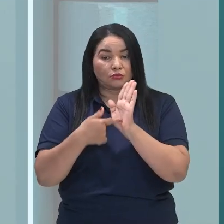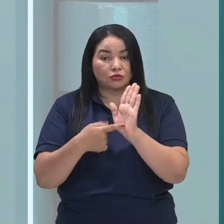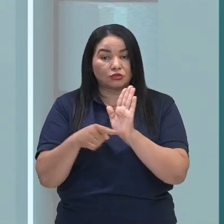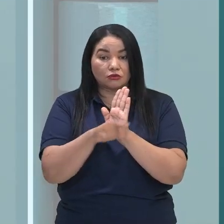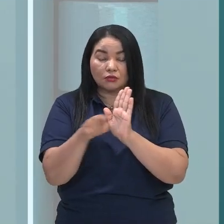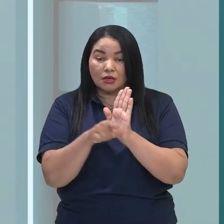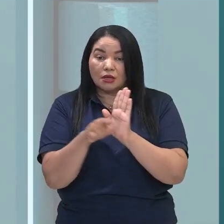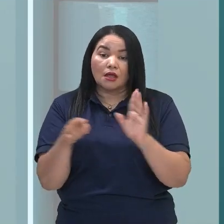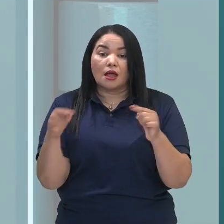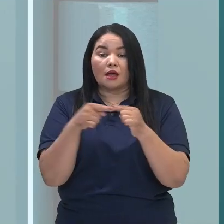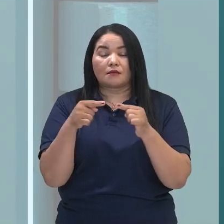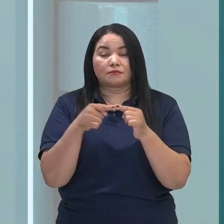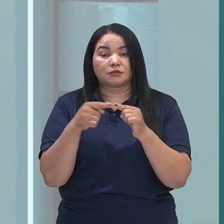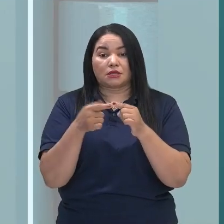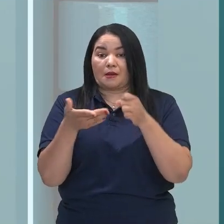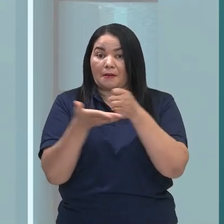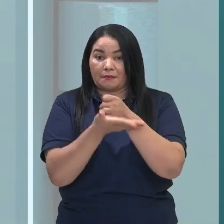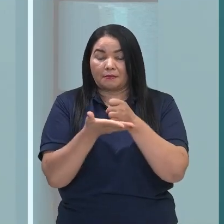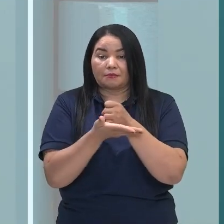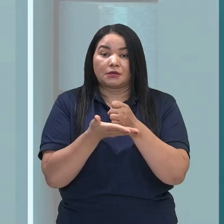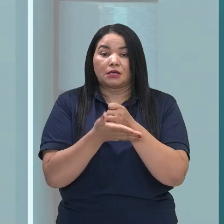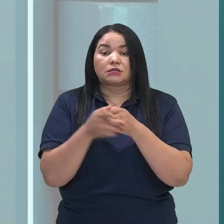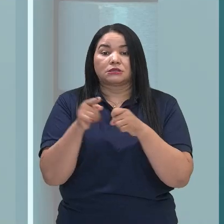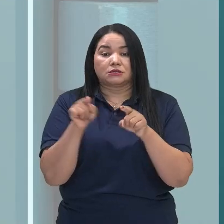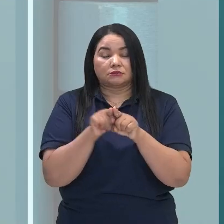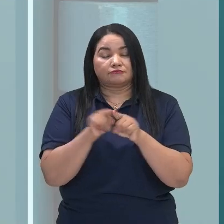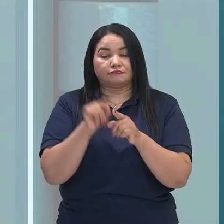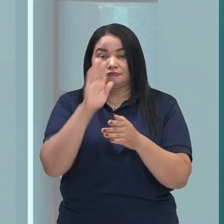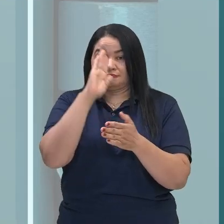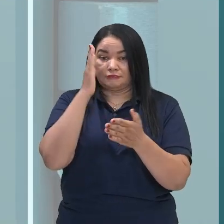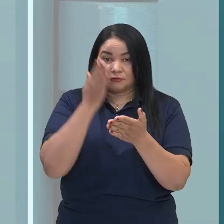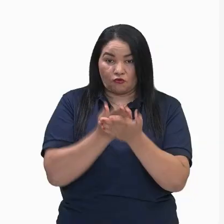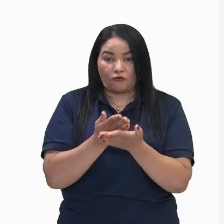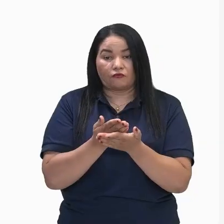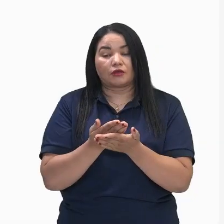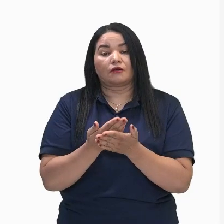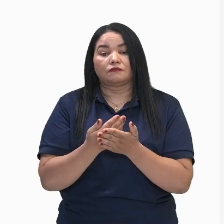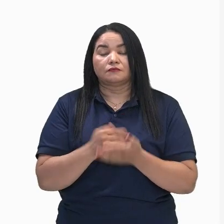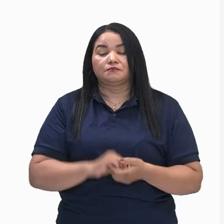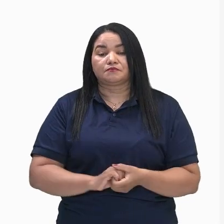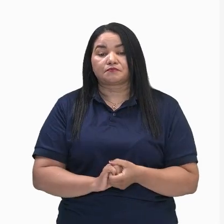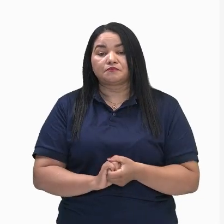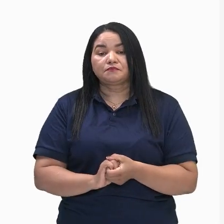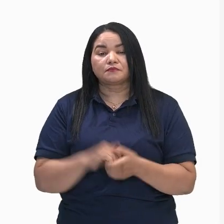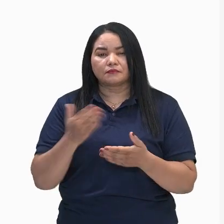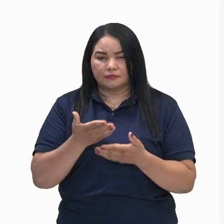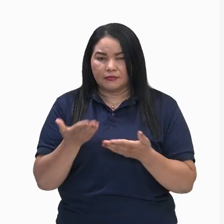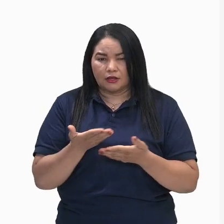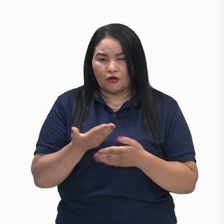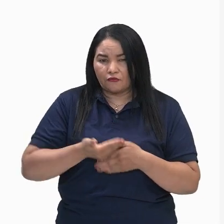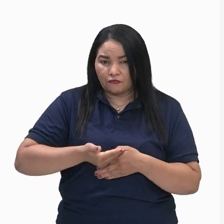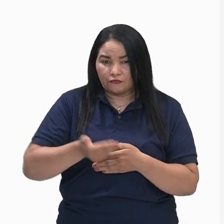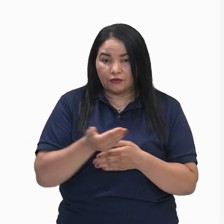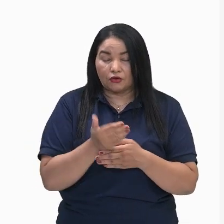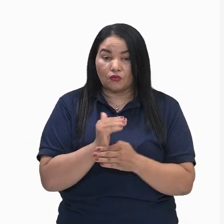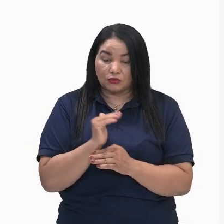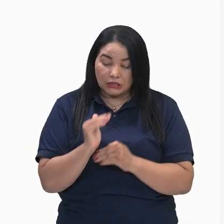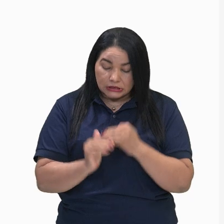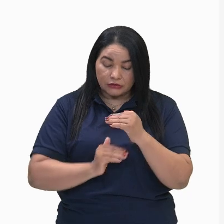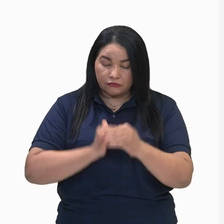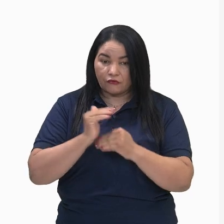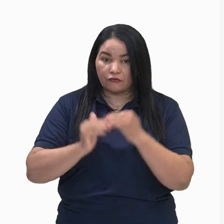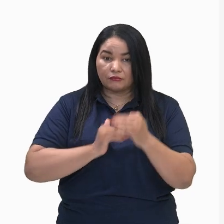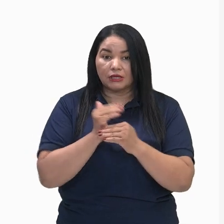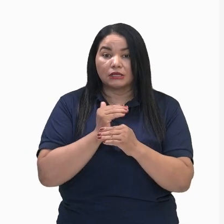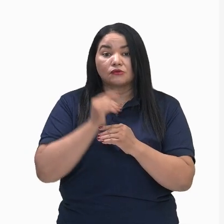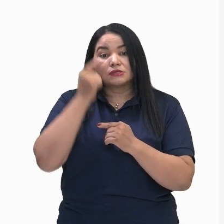dizendo. Fica mais seguro e mais confiável. Observe a seguir o desenvolvimento das